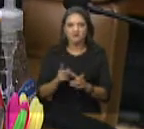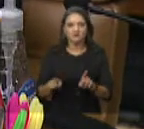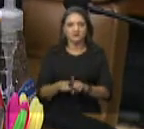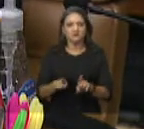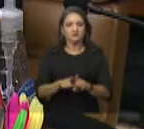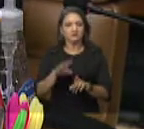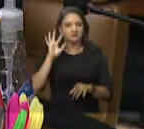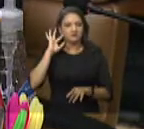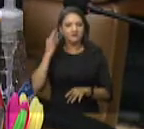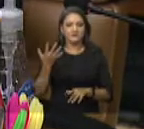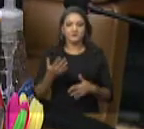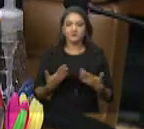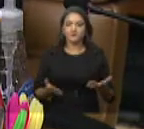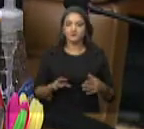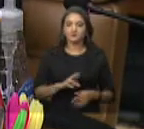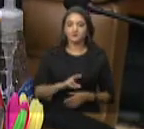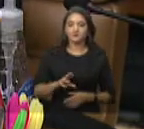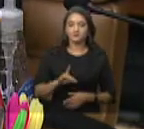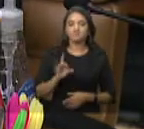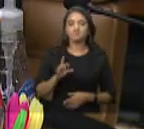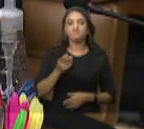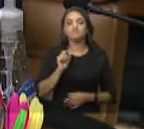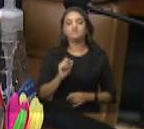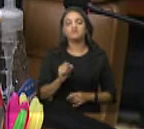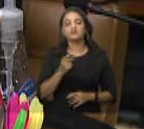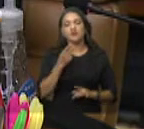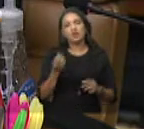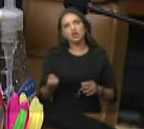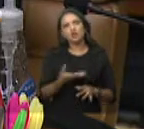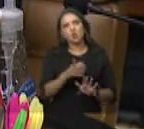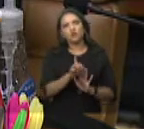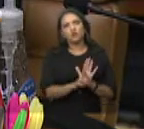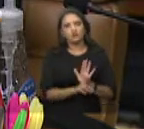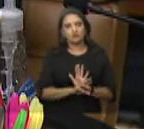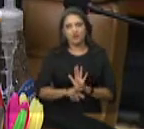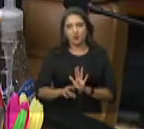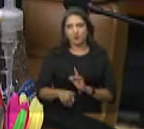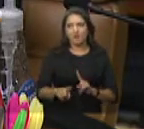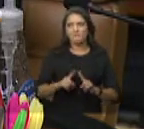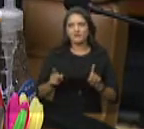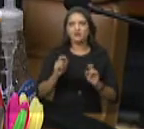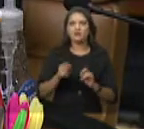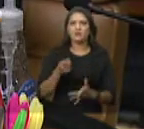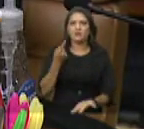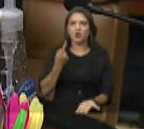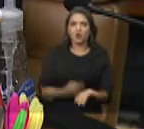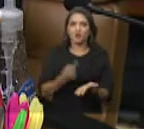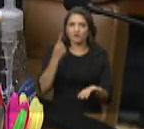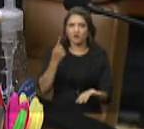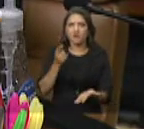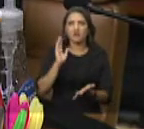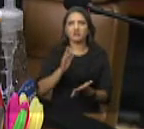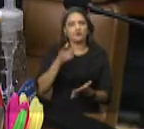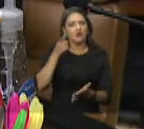portanto a quem não se cuida de afirmar o direito novo mas de reafirmar uma jurisprudência